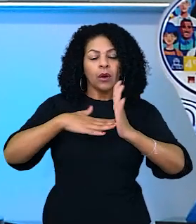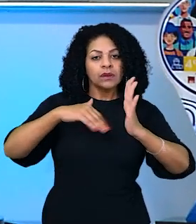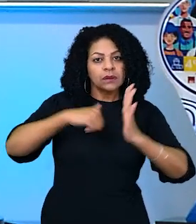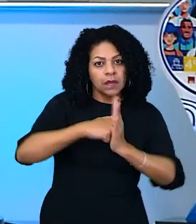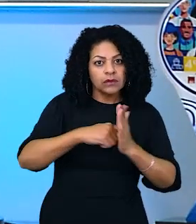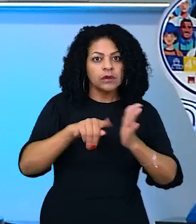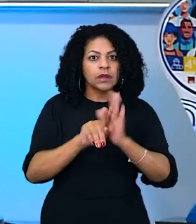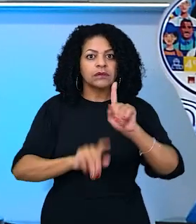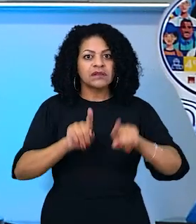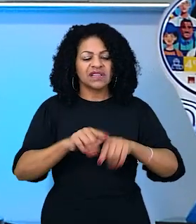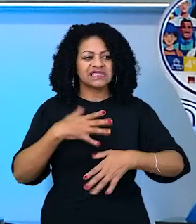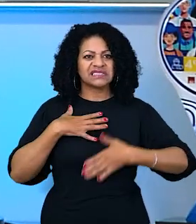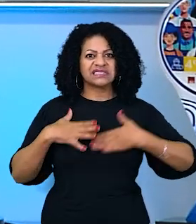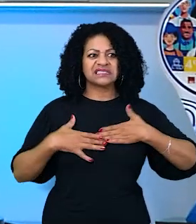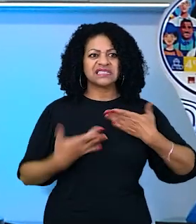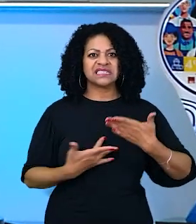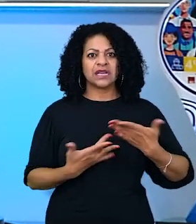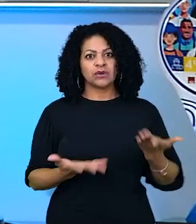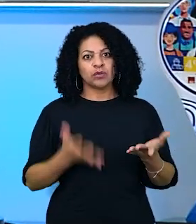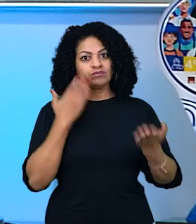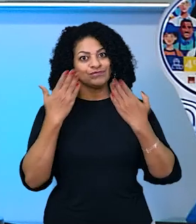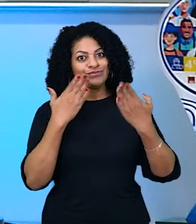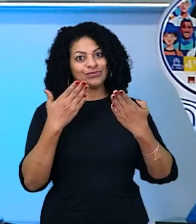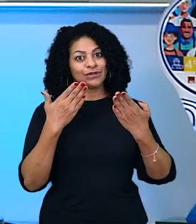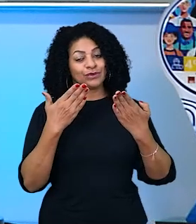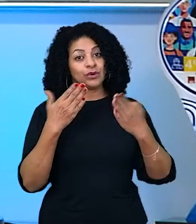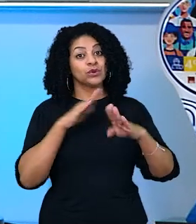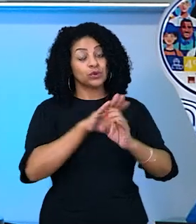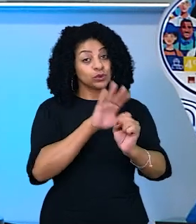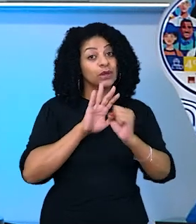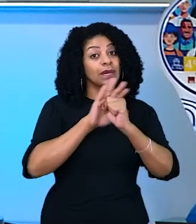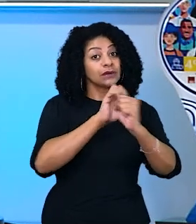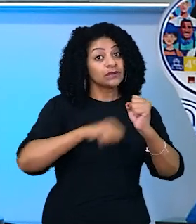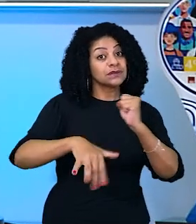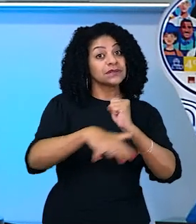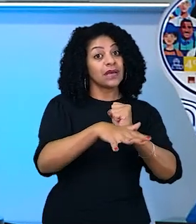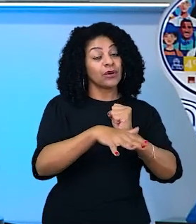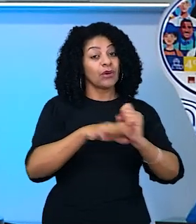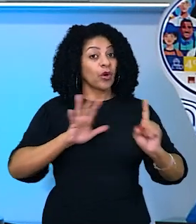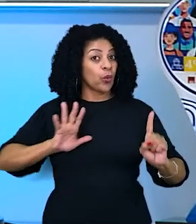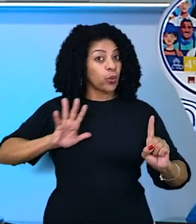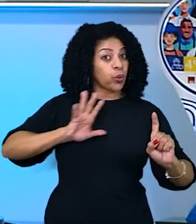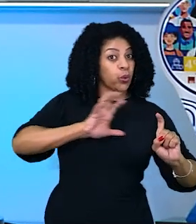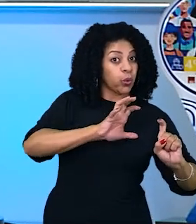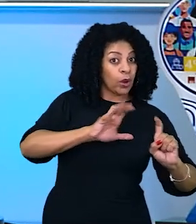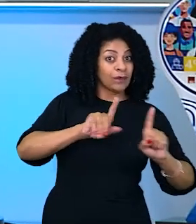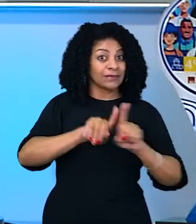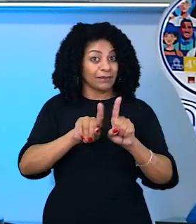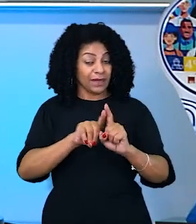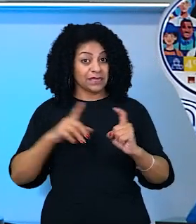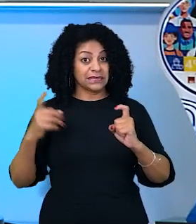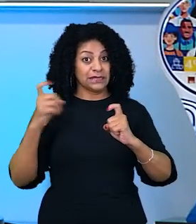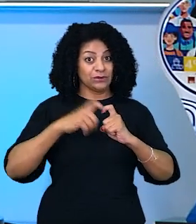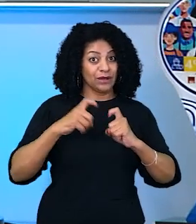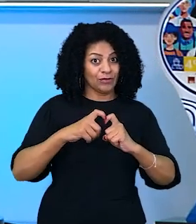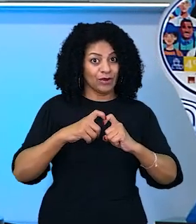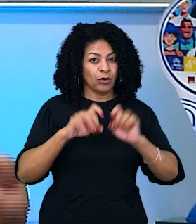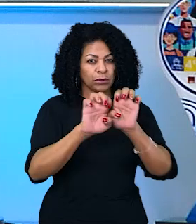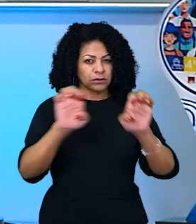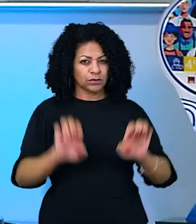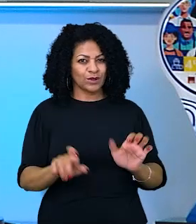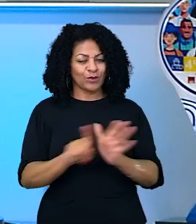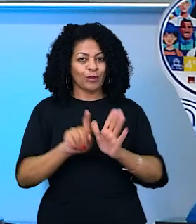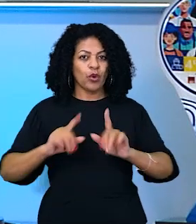algum aspecto físico, e existe o risco psicossocial, o assédio moral, o assédio sexual, a estrutura do dumping